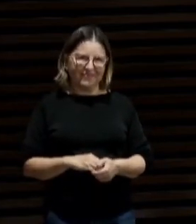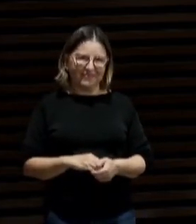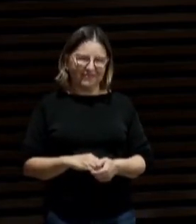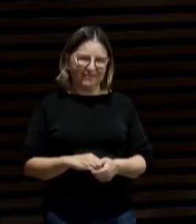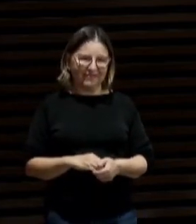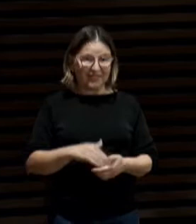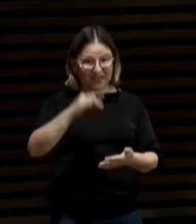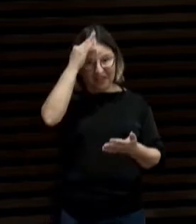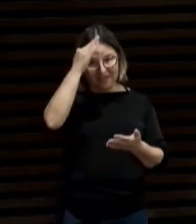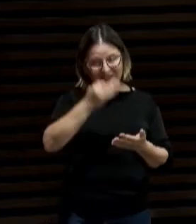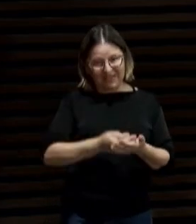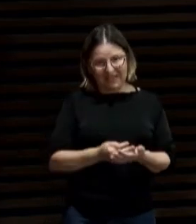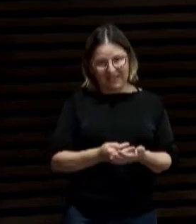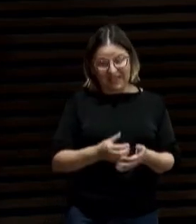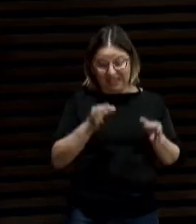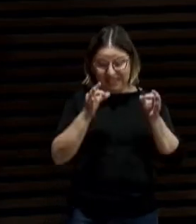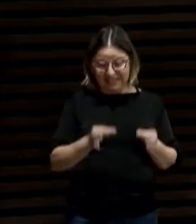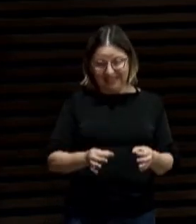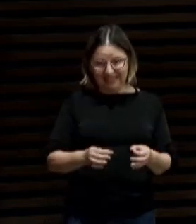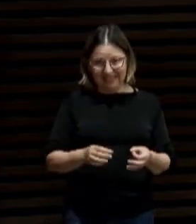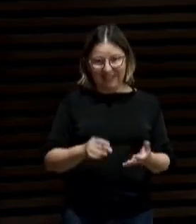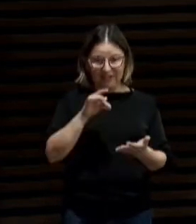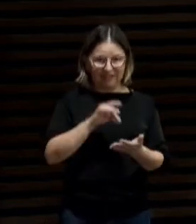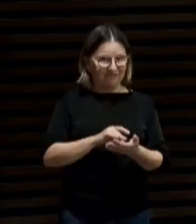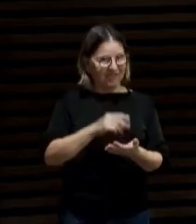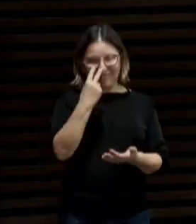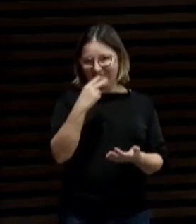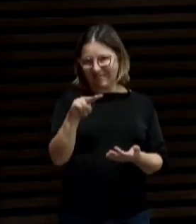A fé é a convicção de fatos que se não veem.